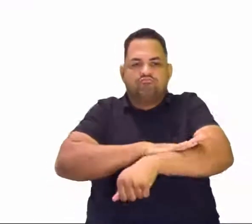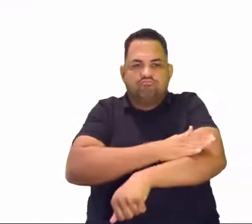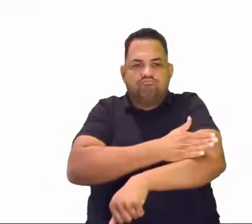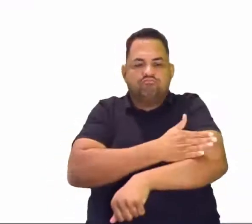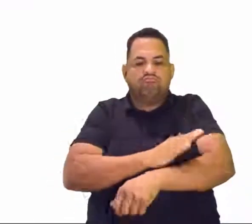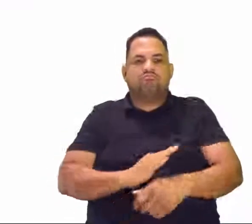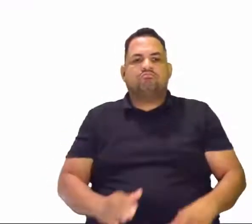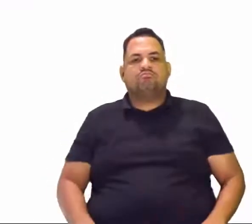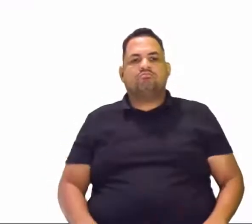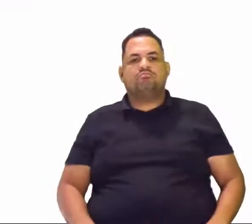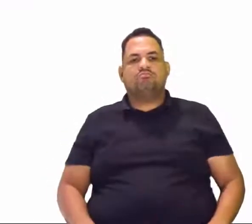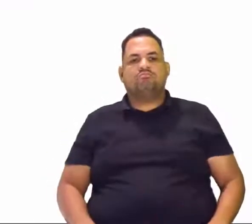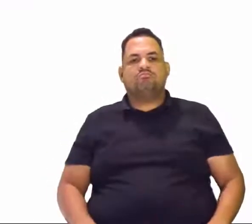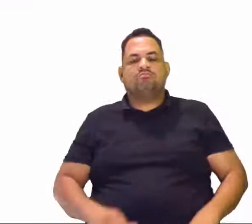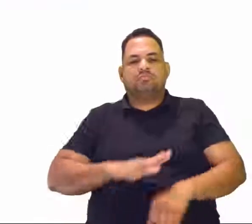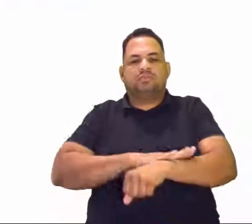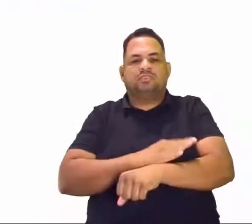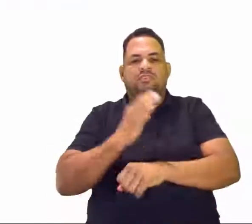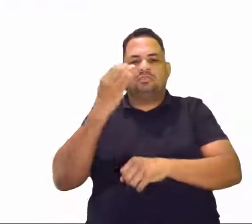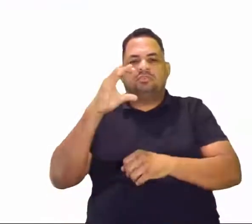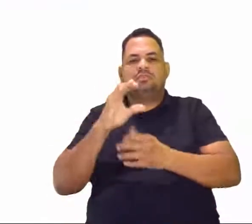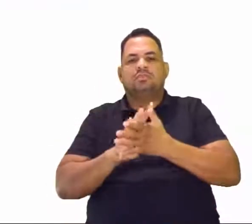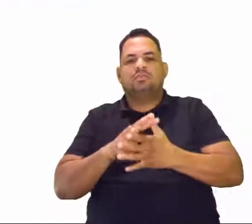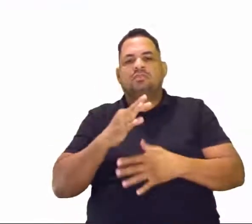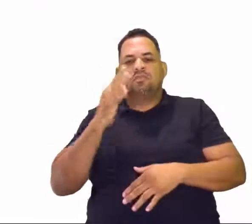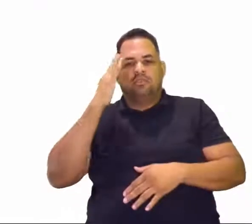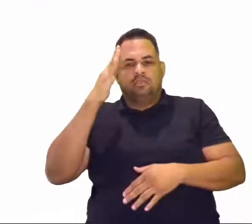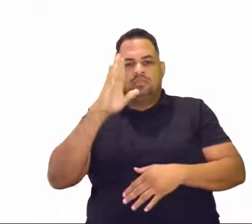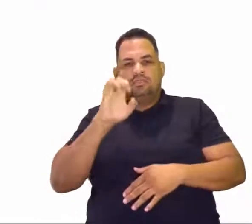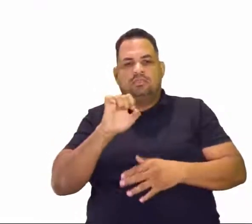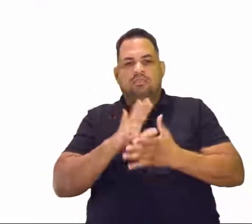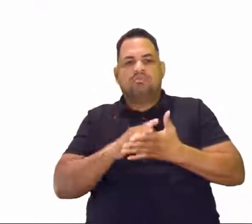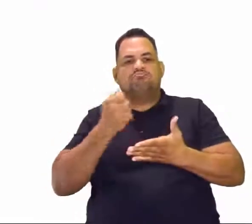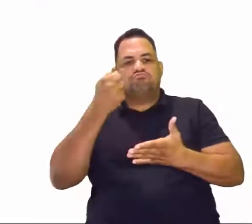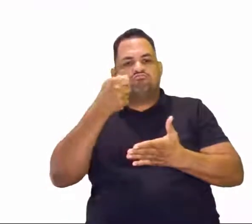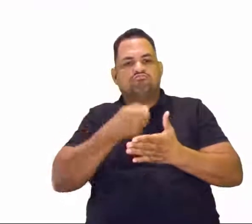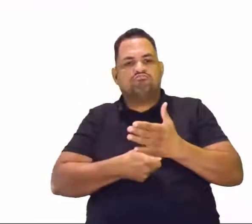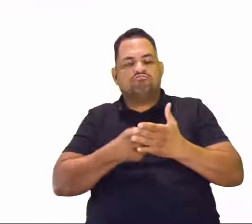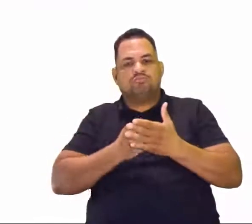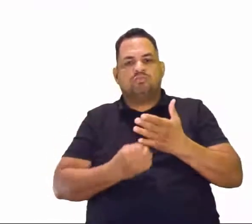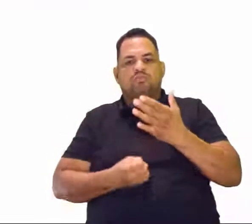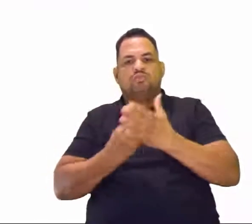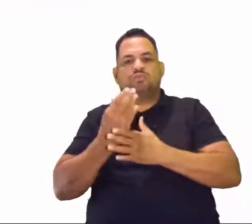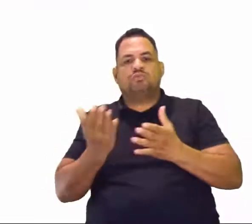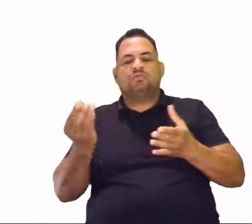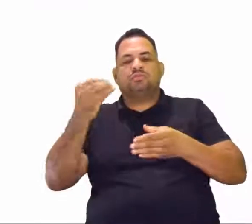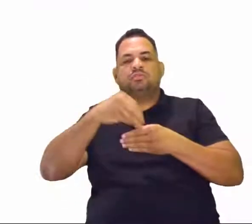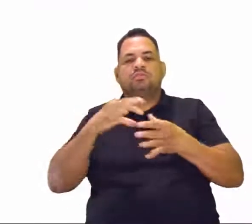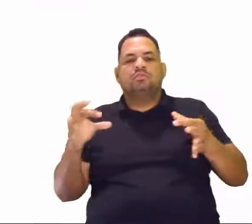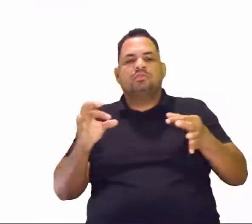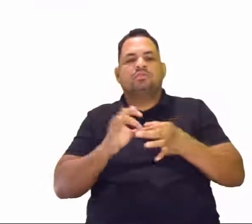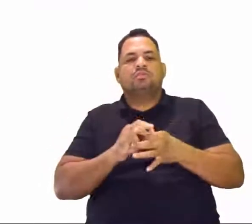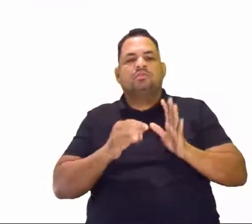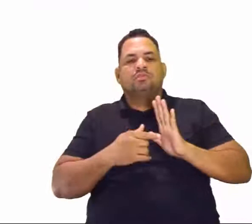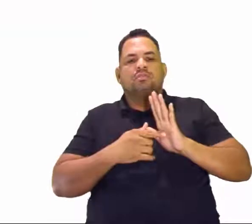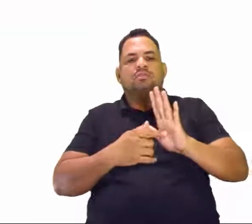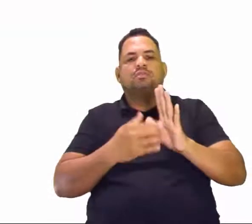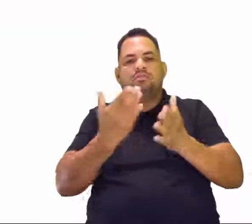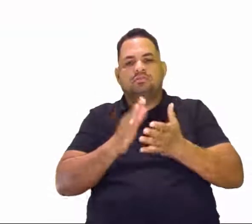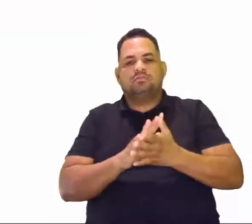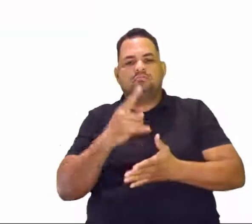então o racismo científico e a tese da Eugenia bem como seus defensores surgiram Nesse contexto tendo como